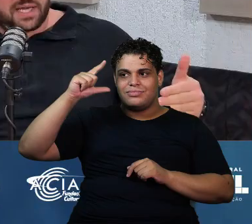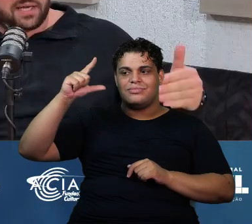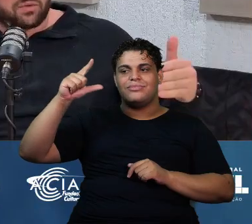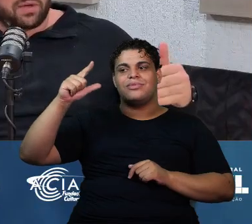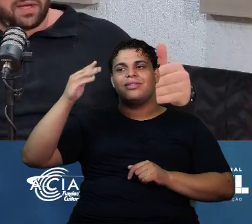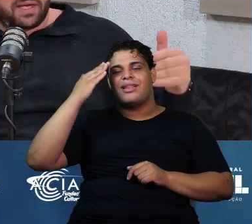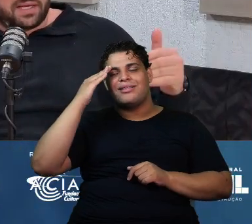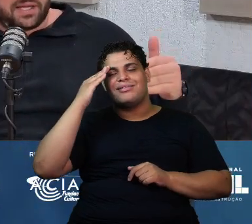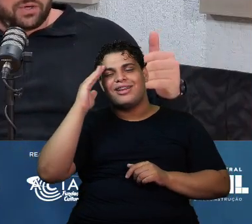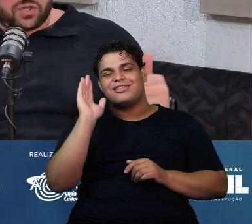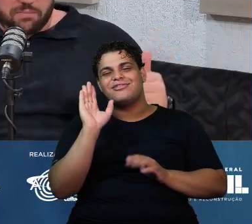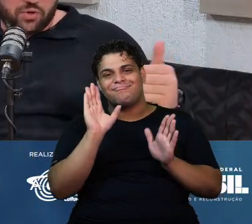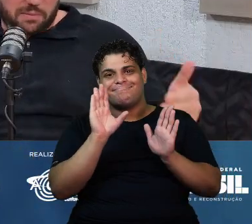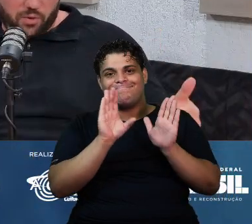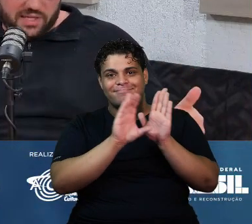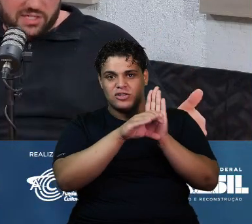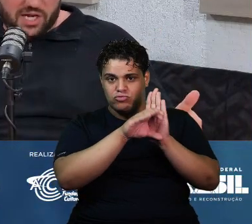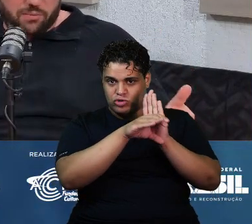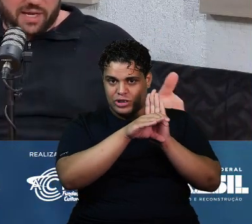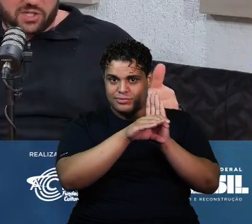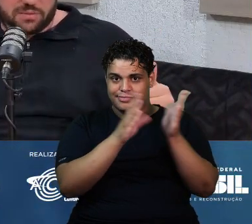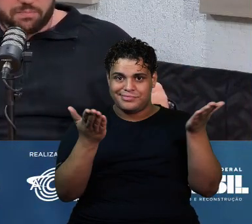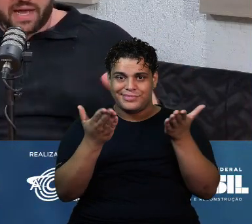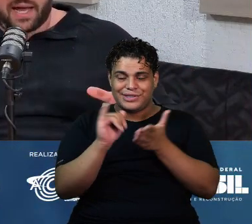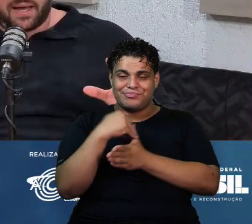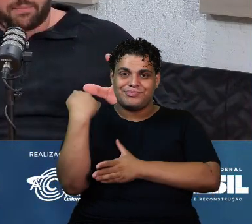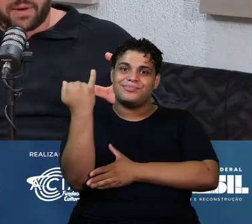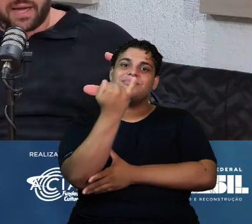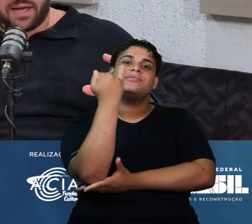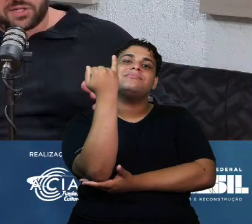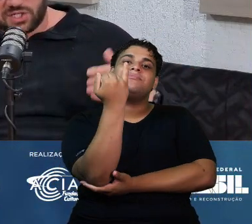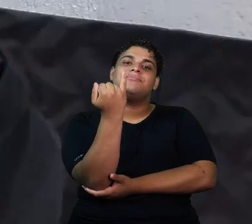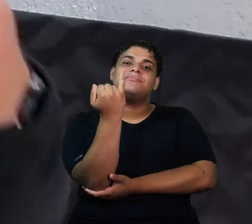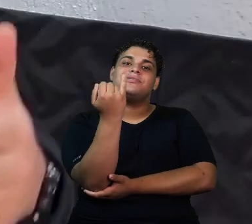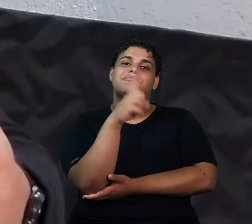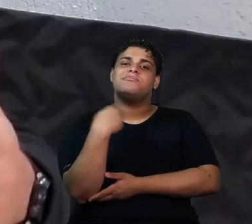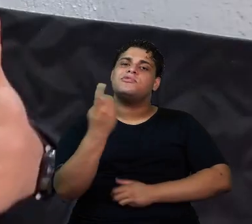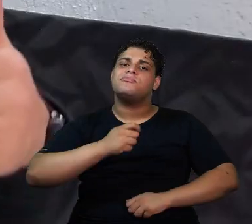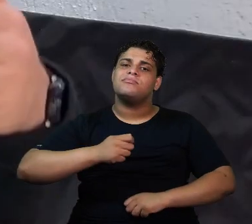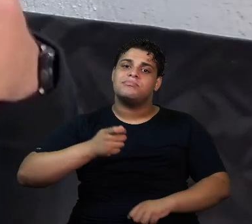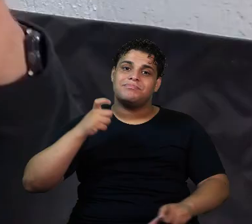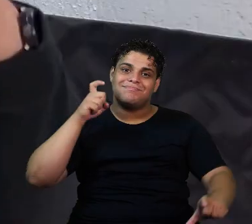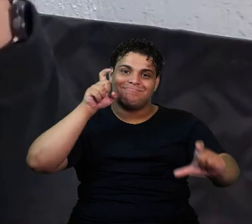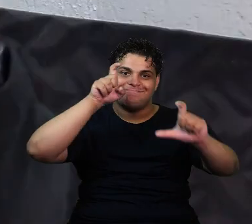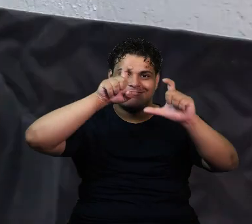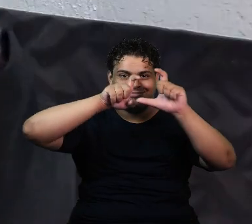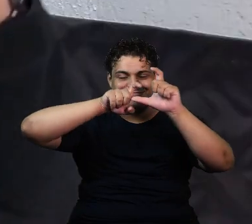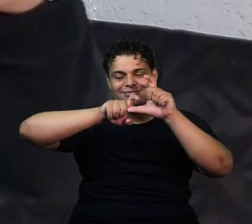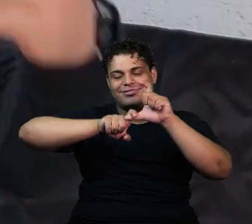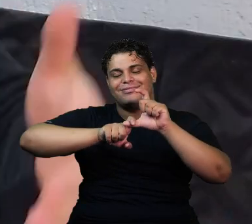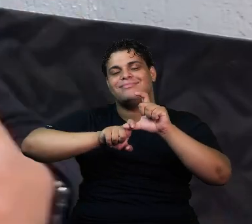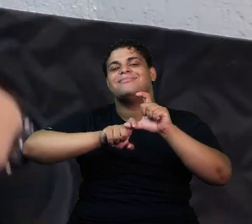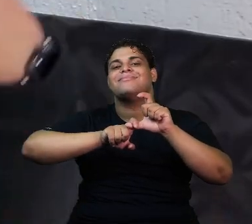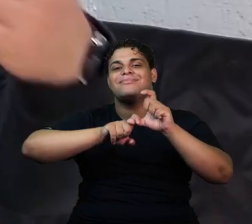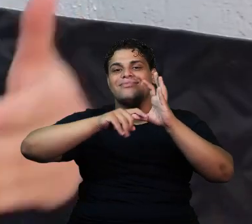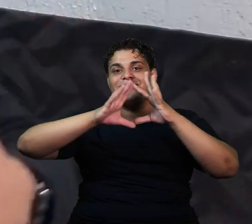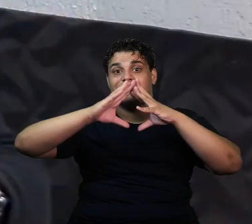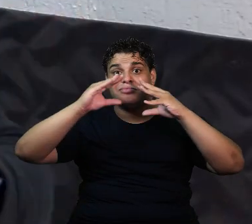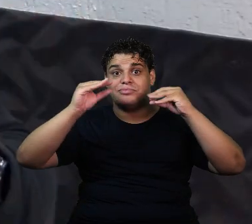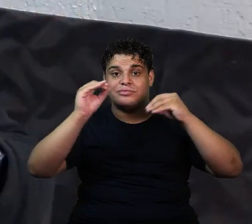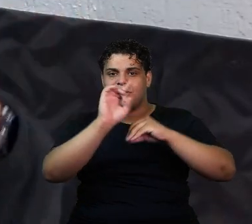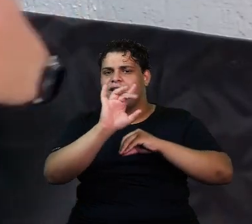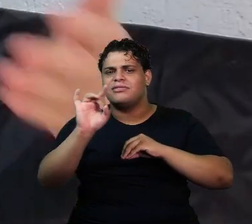esse conceito. Então, isso é muito importante realmente para a gente fazer parte da solução e para a gente colocar cada vez